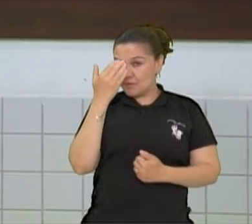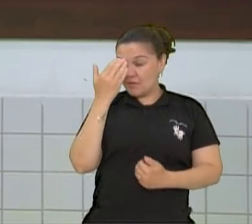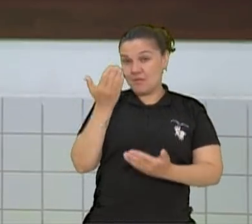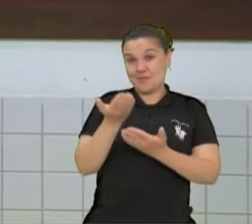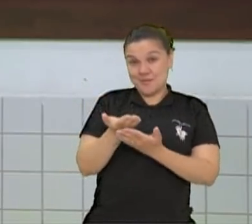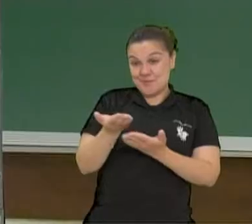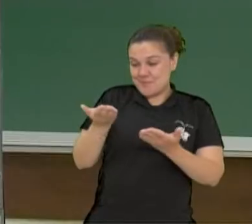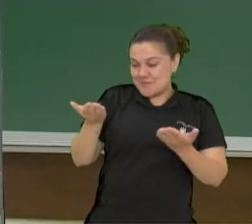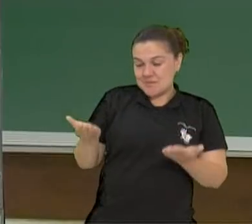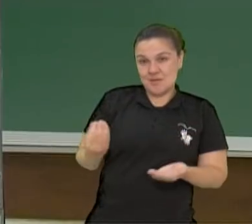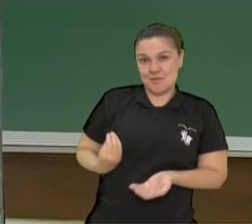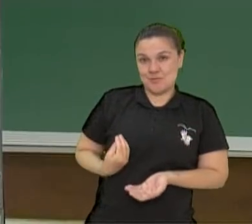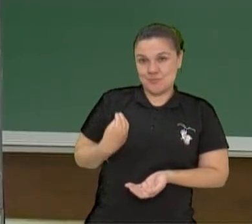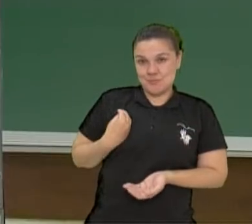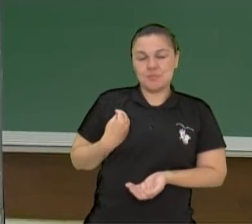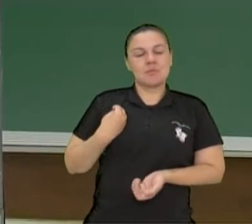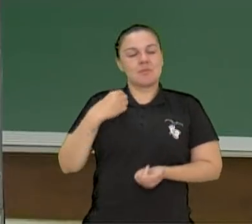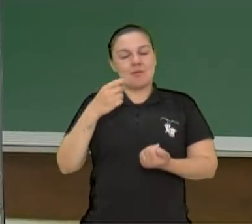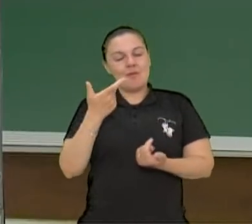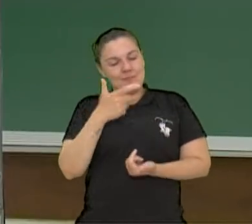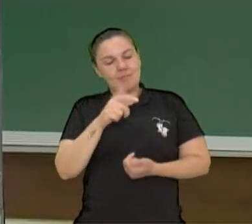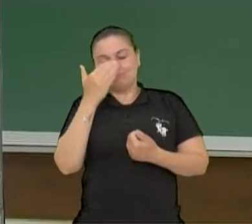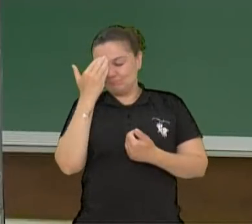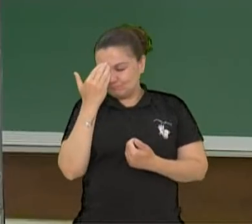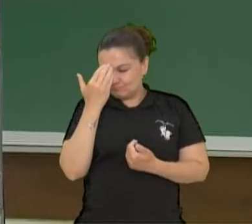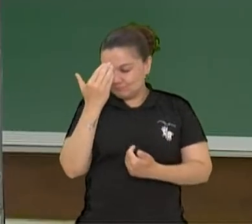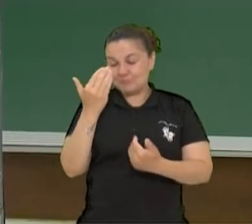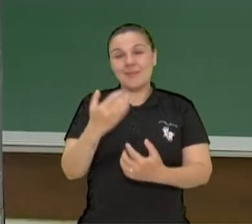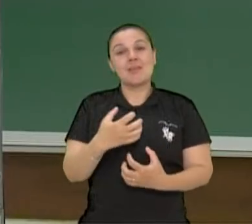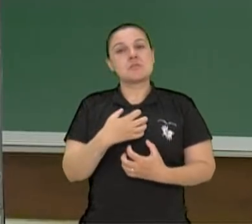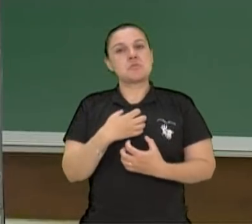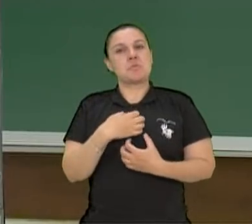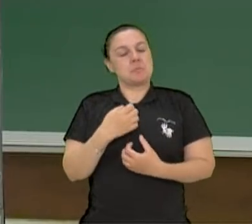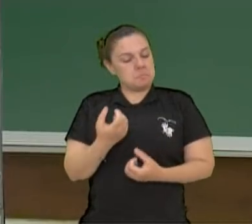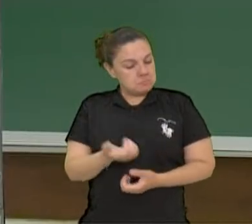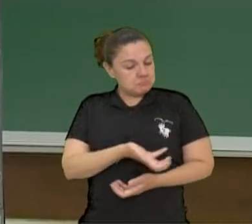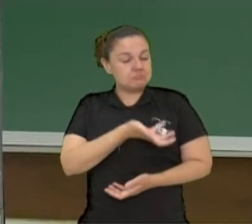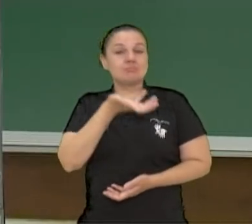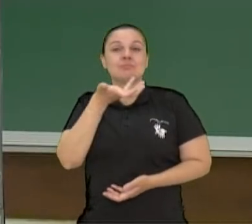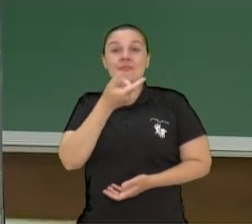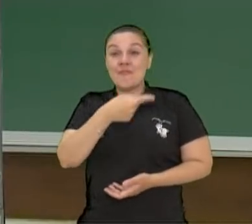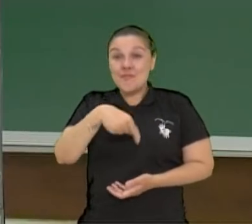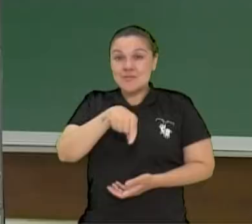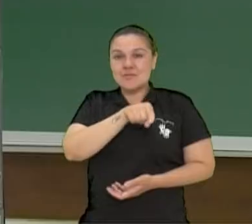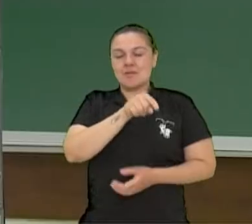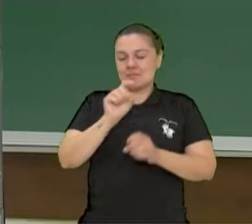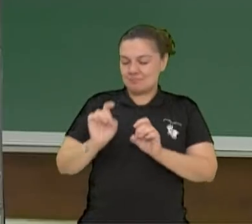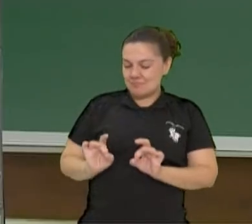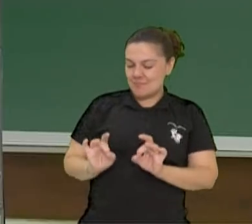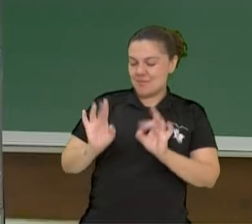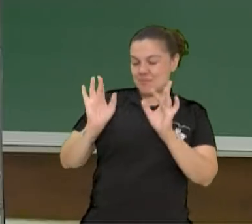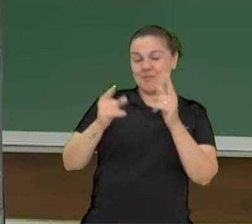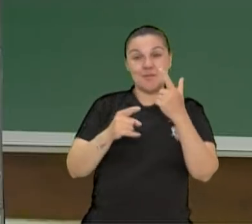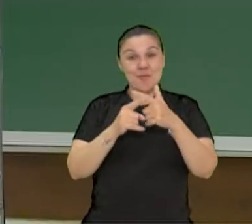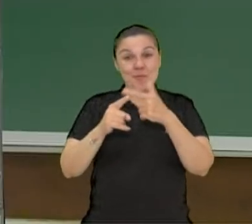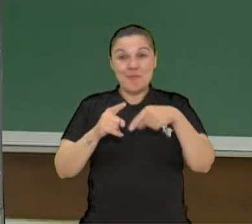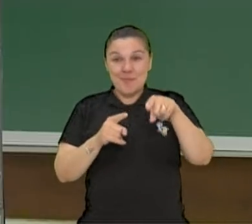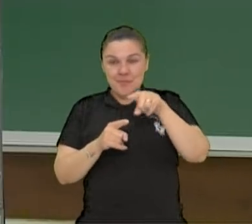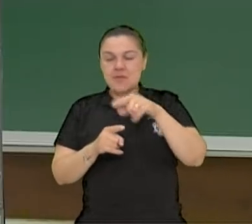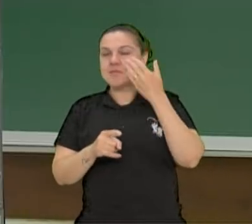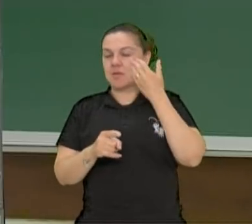a participação de todos vocês, né? Quero de novo expressar o meu sentimento de admiração e dizer o quanto vocês são especiais por estarem